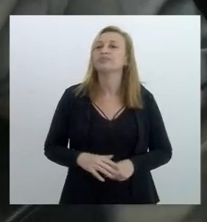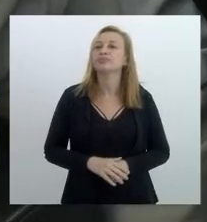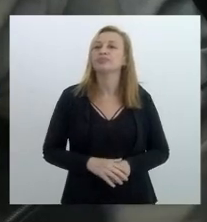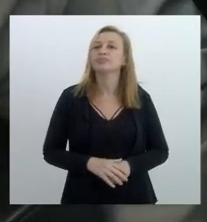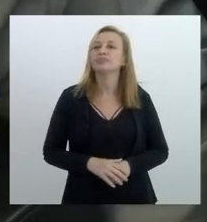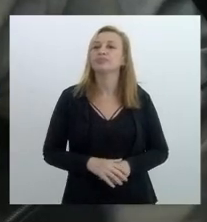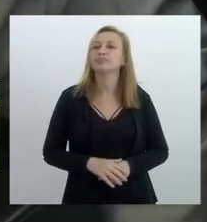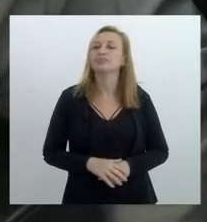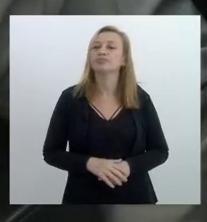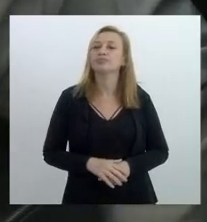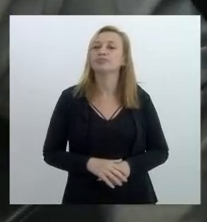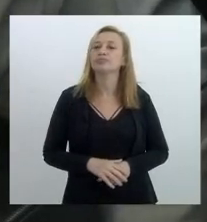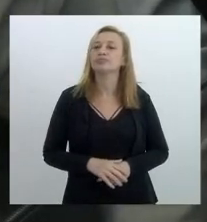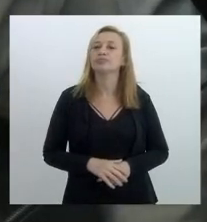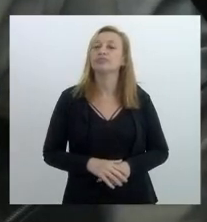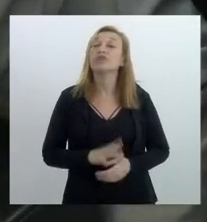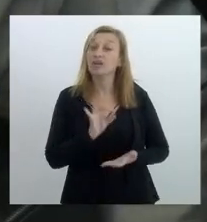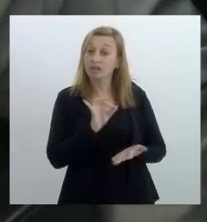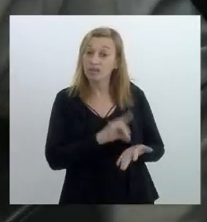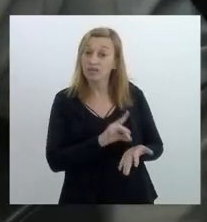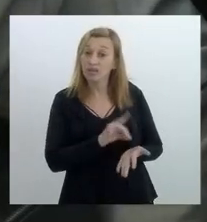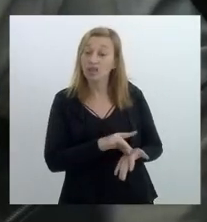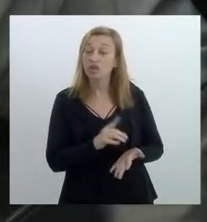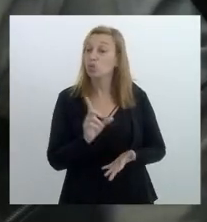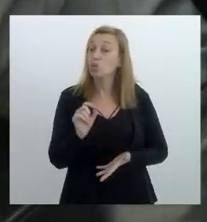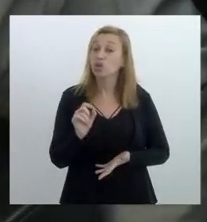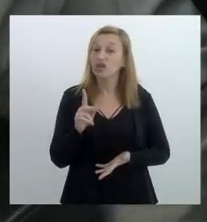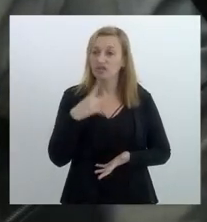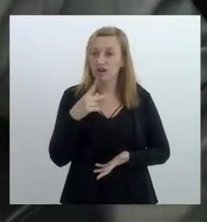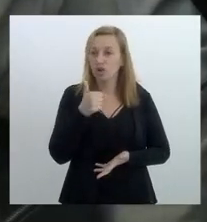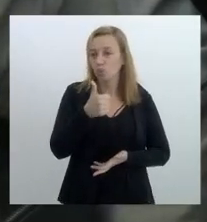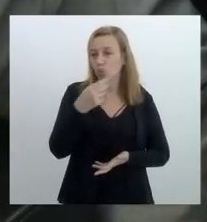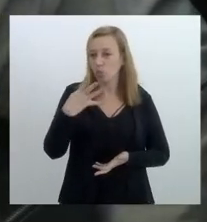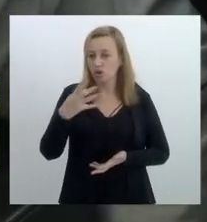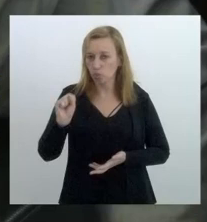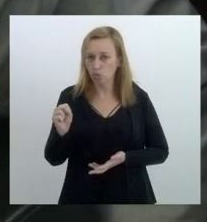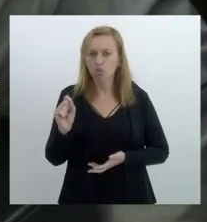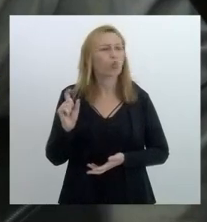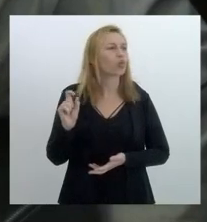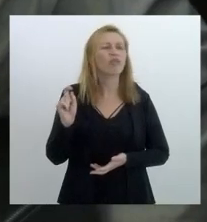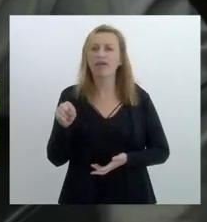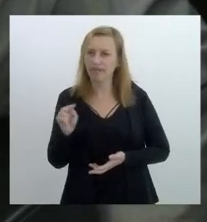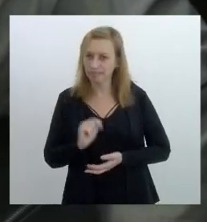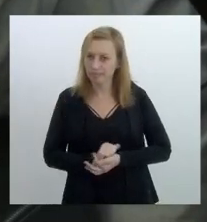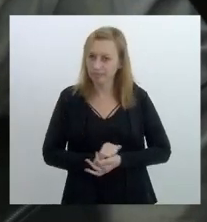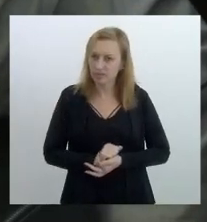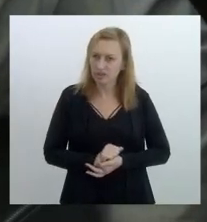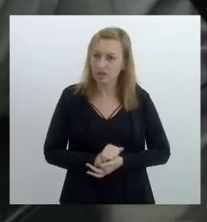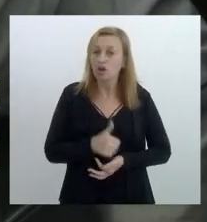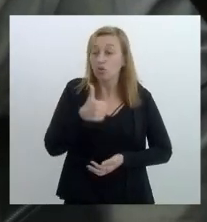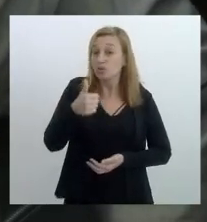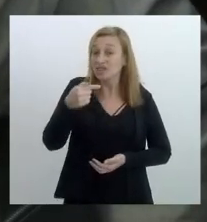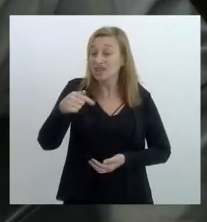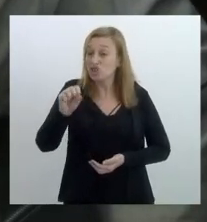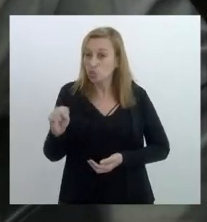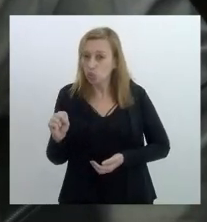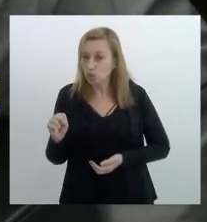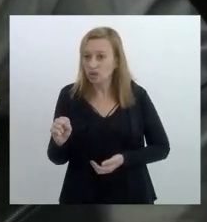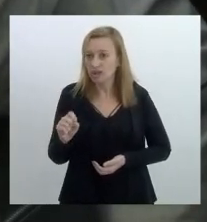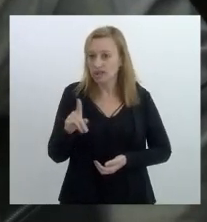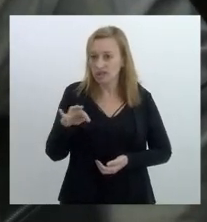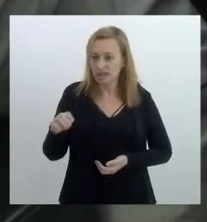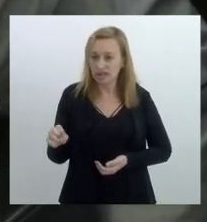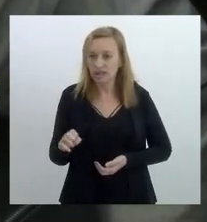A rigor, na verdade, o que diz a 148? Que é a 178 dá a Selic